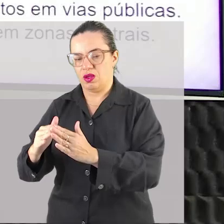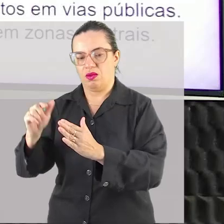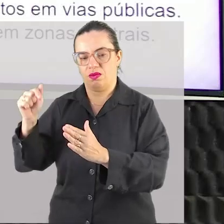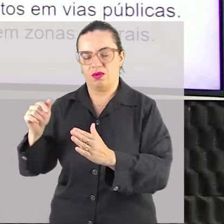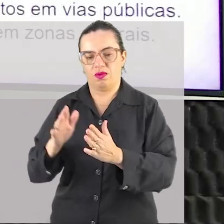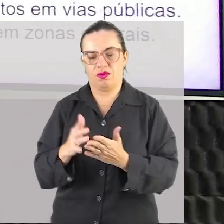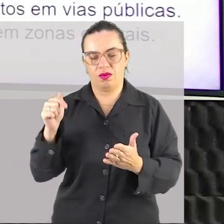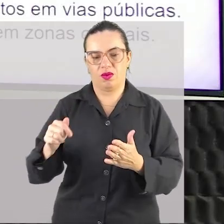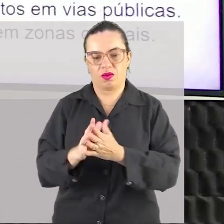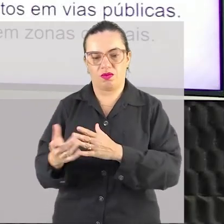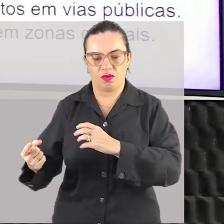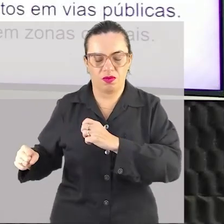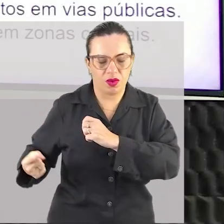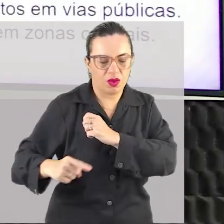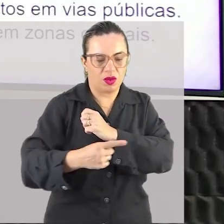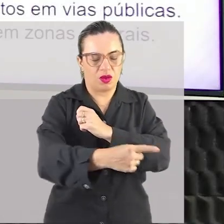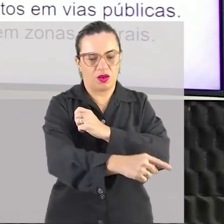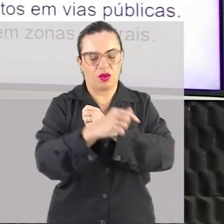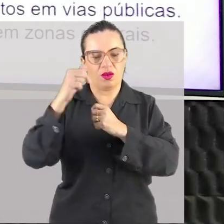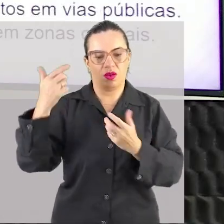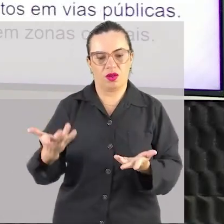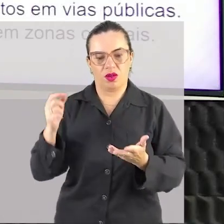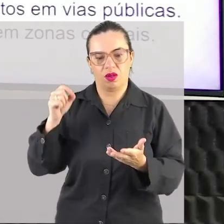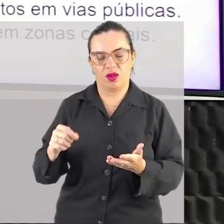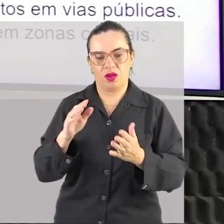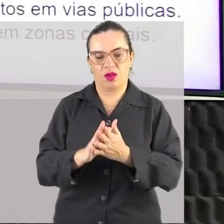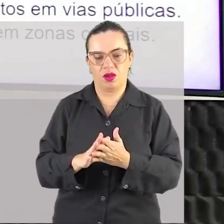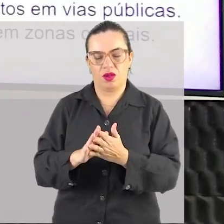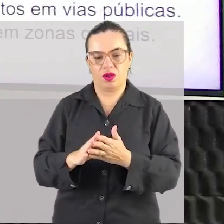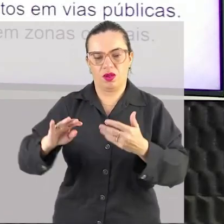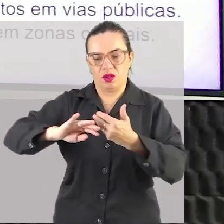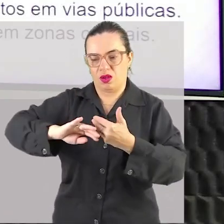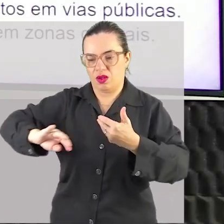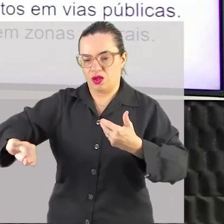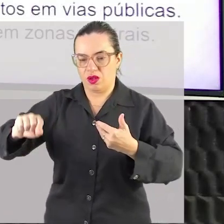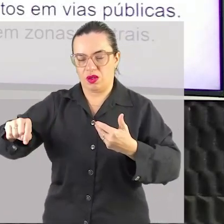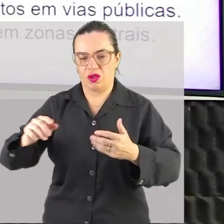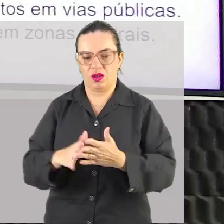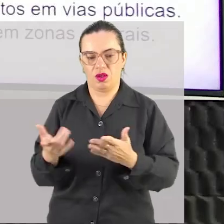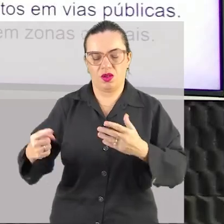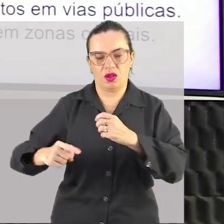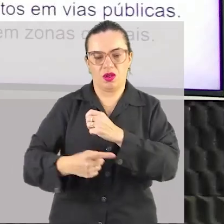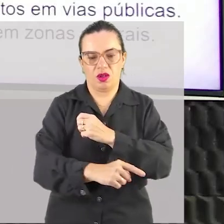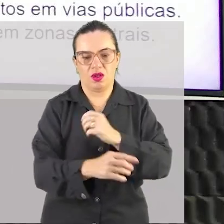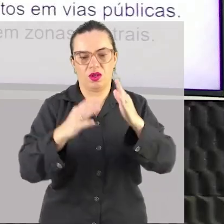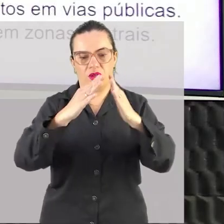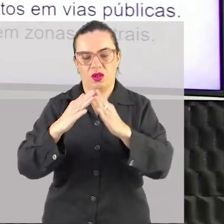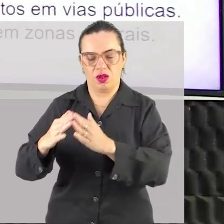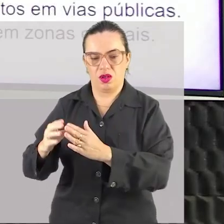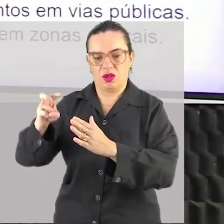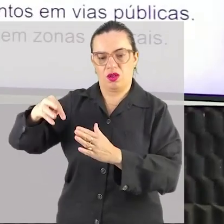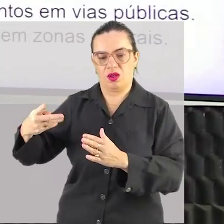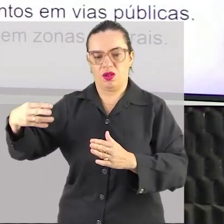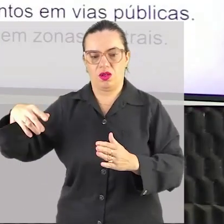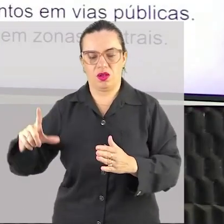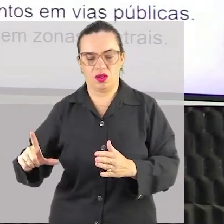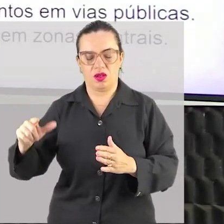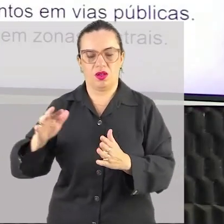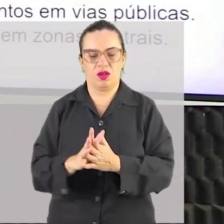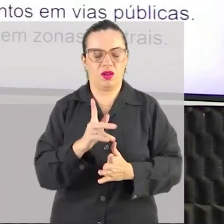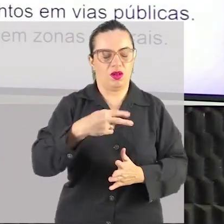vizinhas as regiões circunvizinhas que são as regiões marginais as regiões periféricas Marginal e